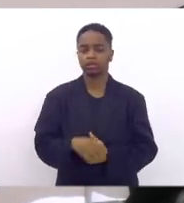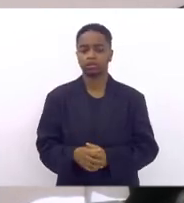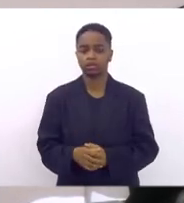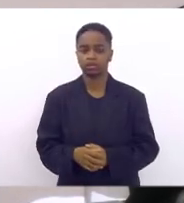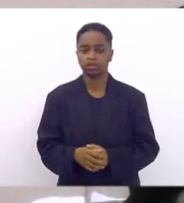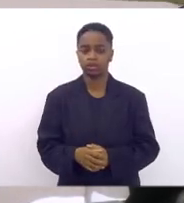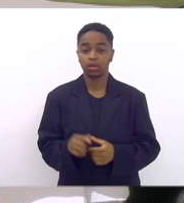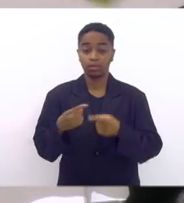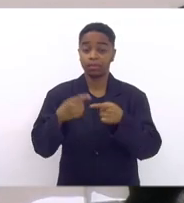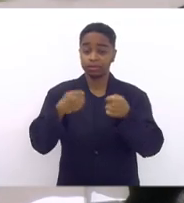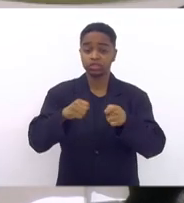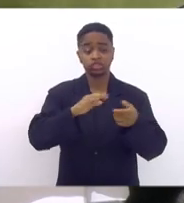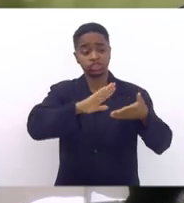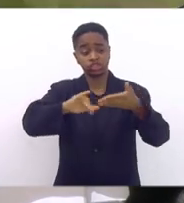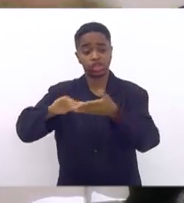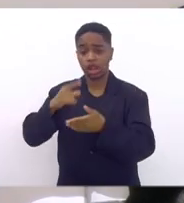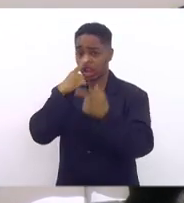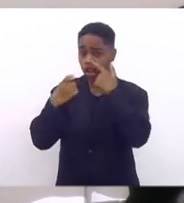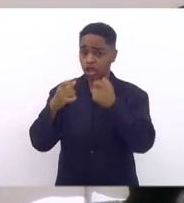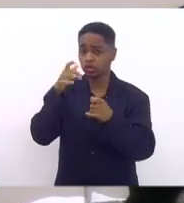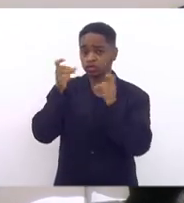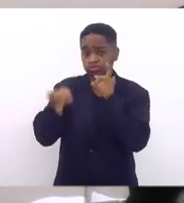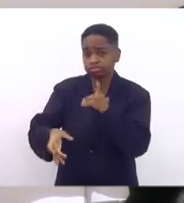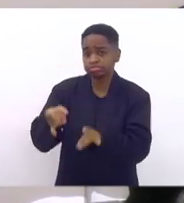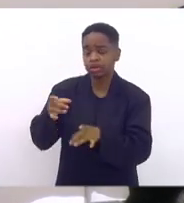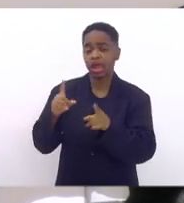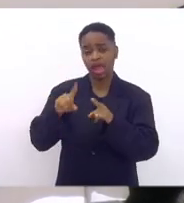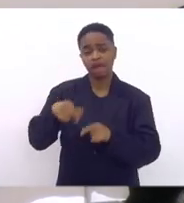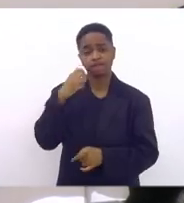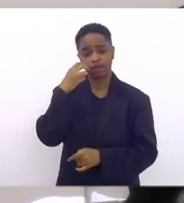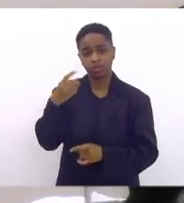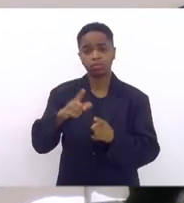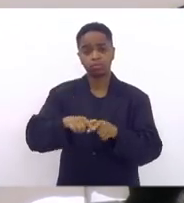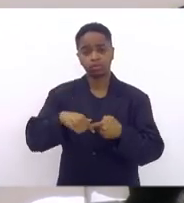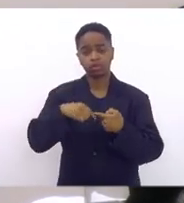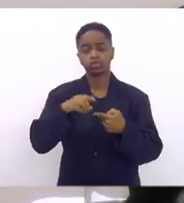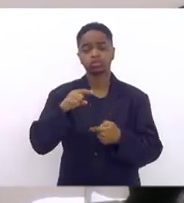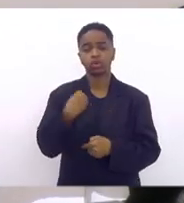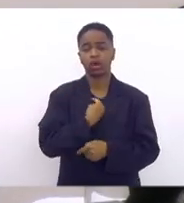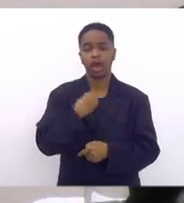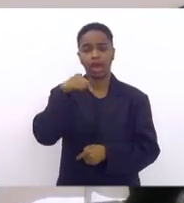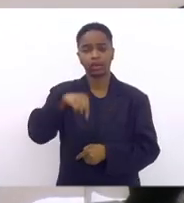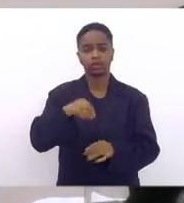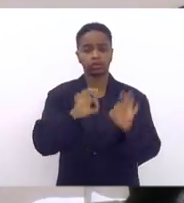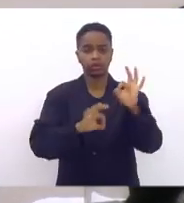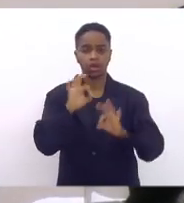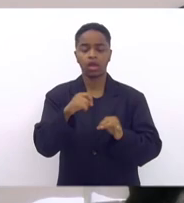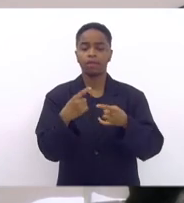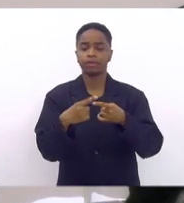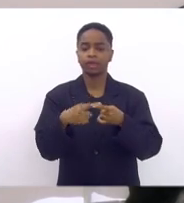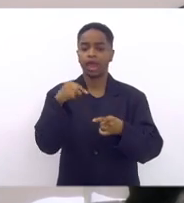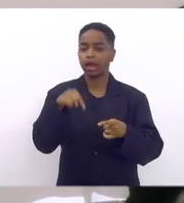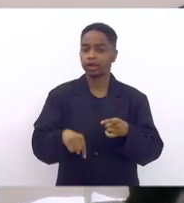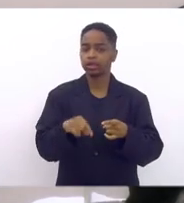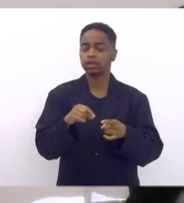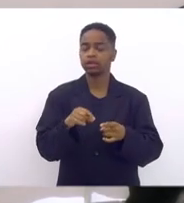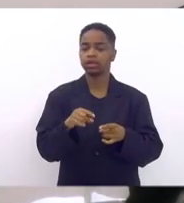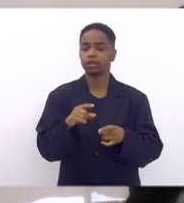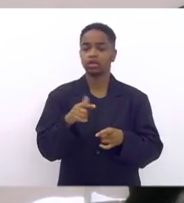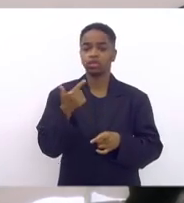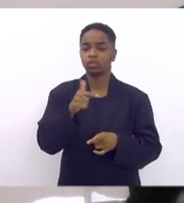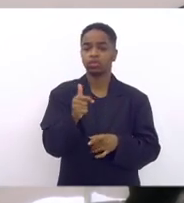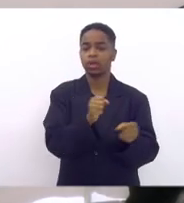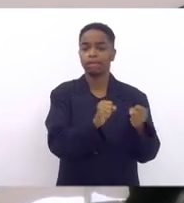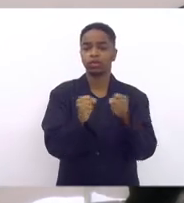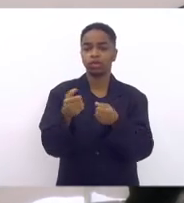ti esse lixo que tá lá que é vergonhoso então para isso que se presta essa comissão parlamentar de inquérito porque através da comissão de saneamento não tinha poder